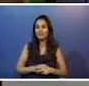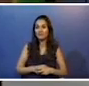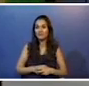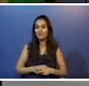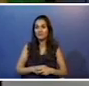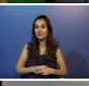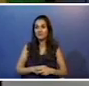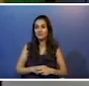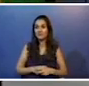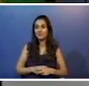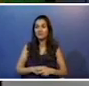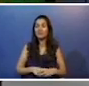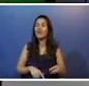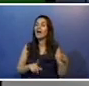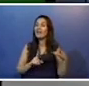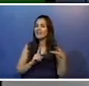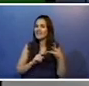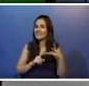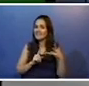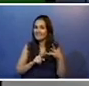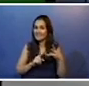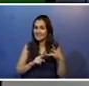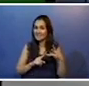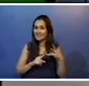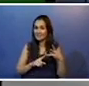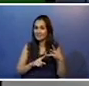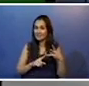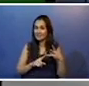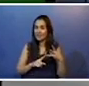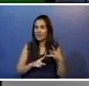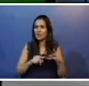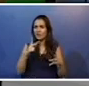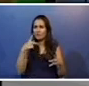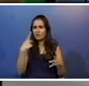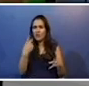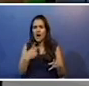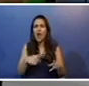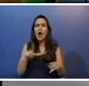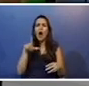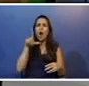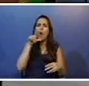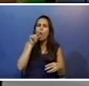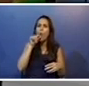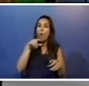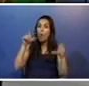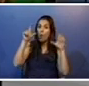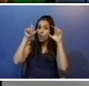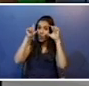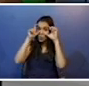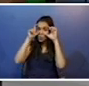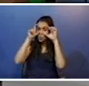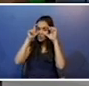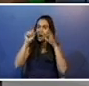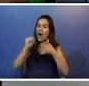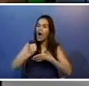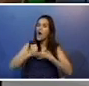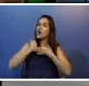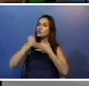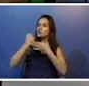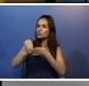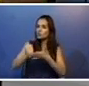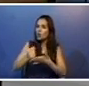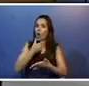Ah, você já sabe, né? É a terceira que fala que algumas corujas colaboram com